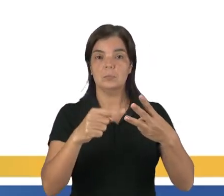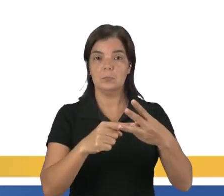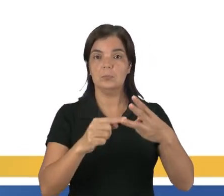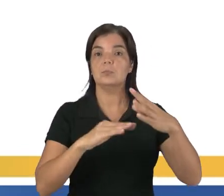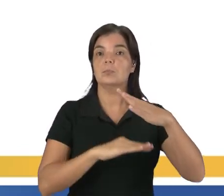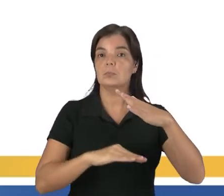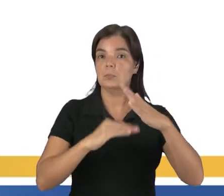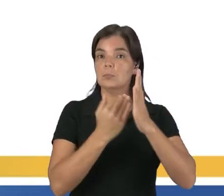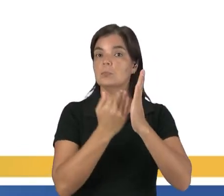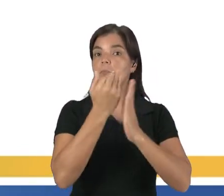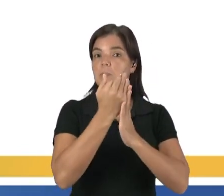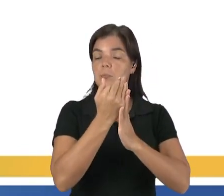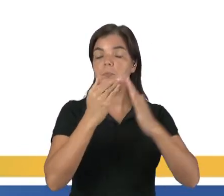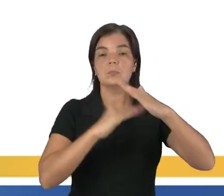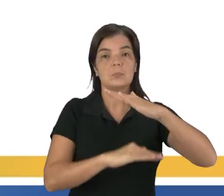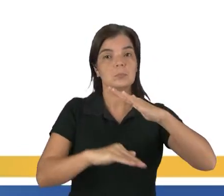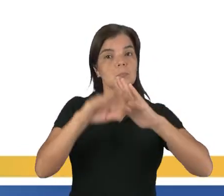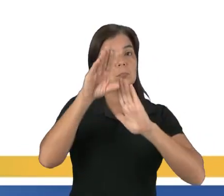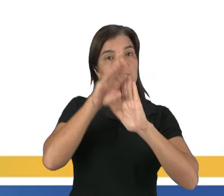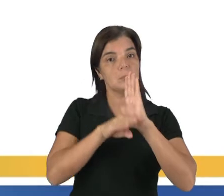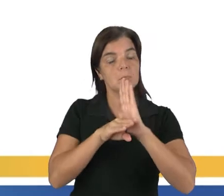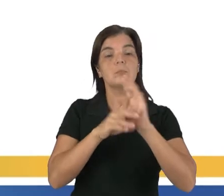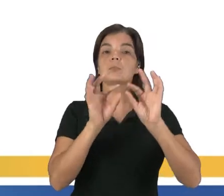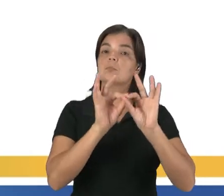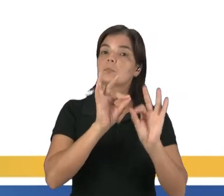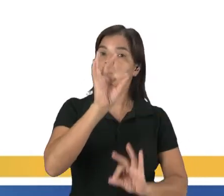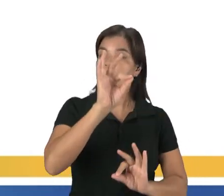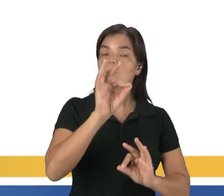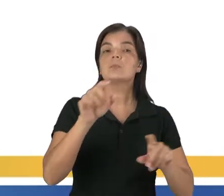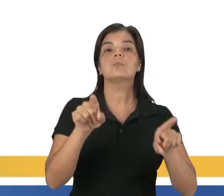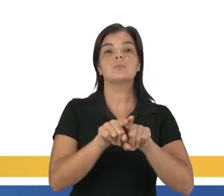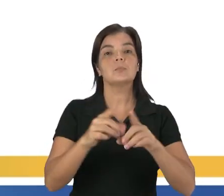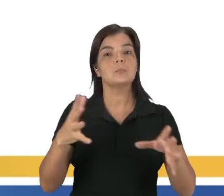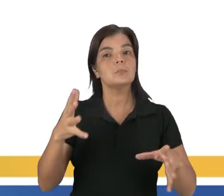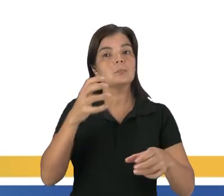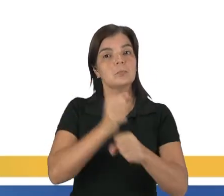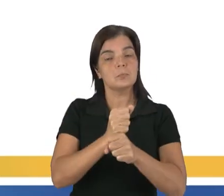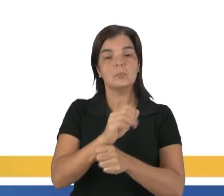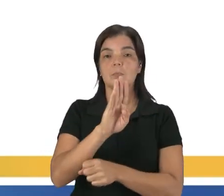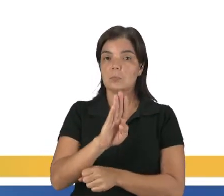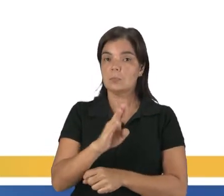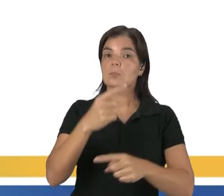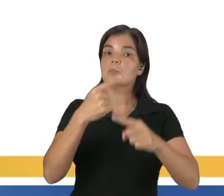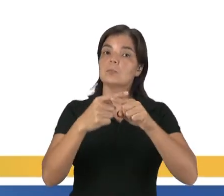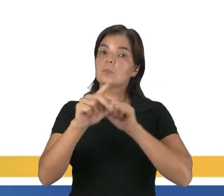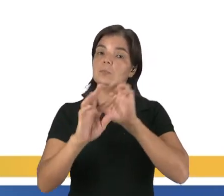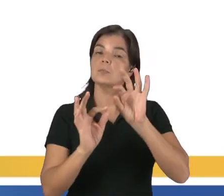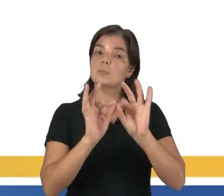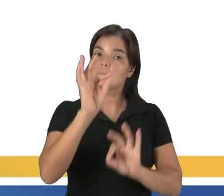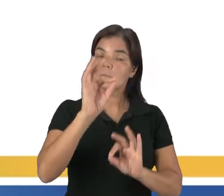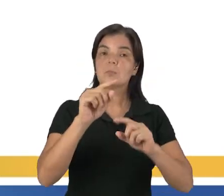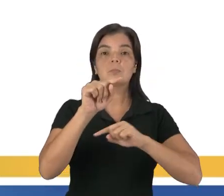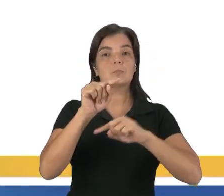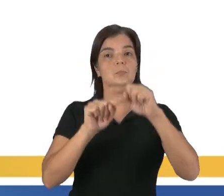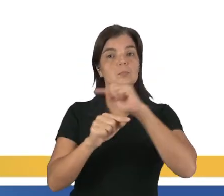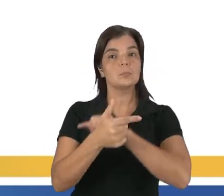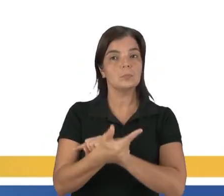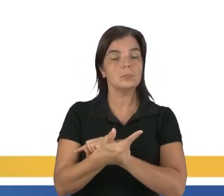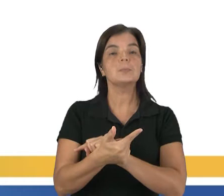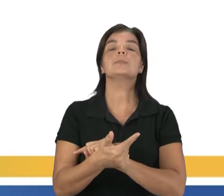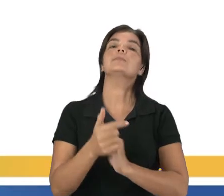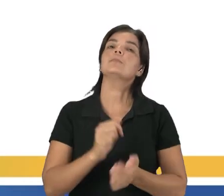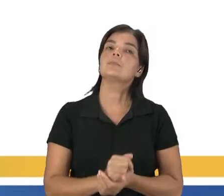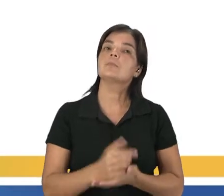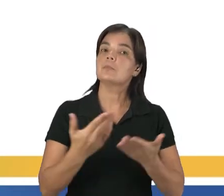a base maior, a base menor e a altura, né? Somou as bases, multiplicou com a altura, basta dividir por